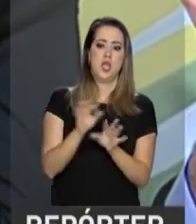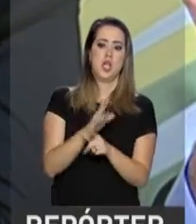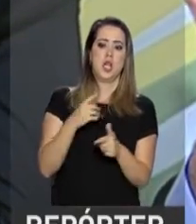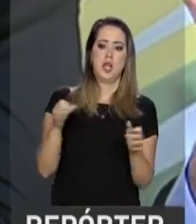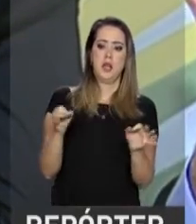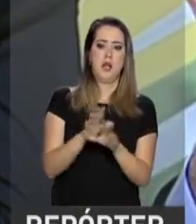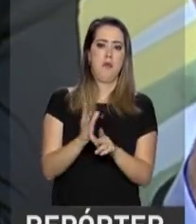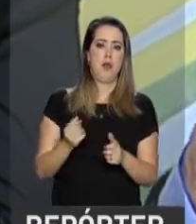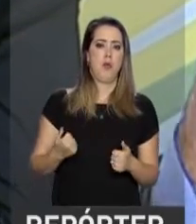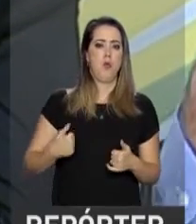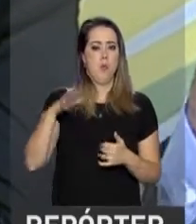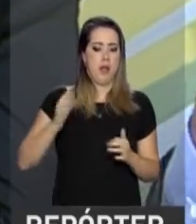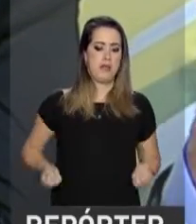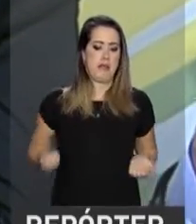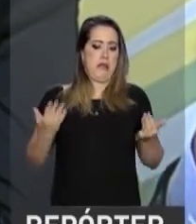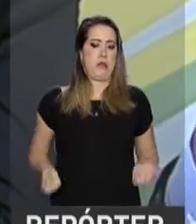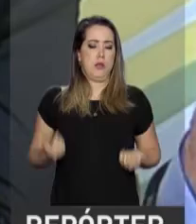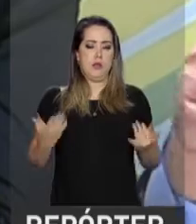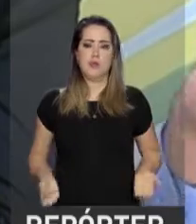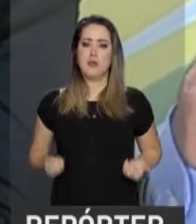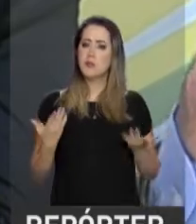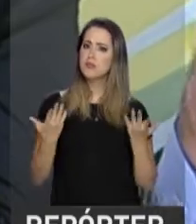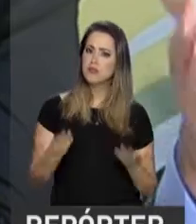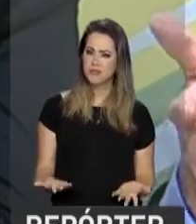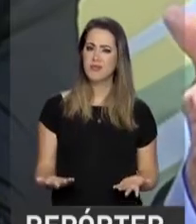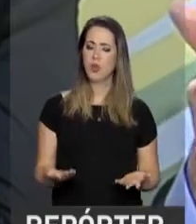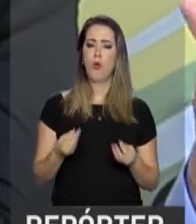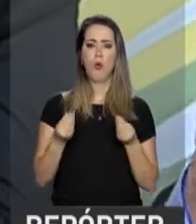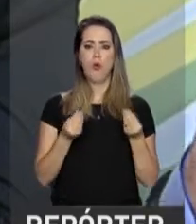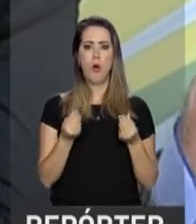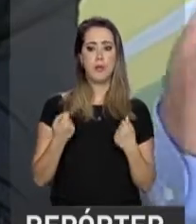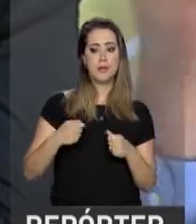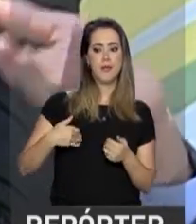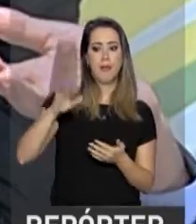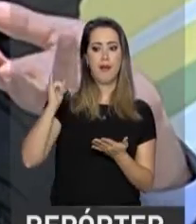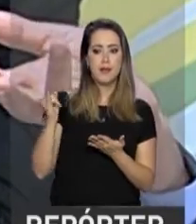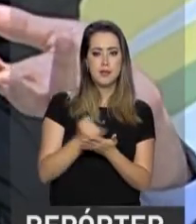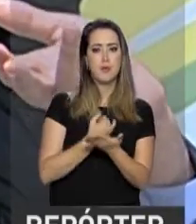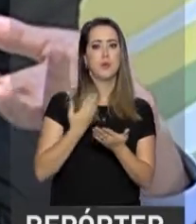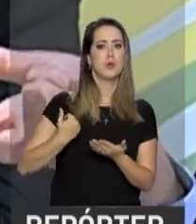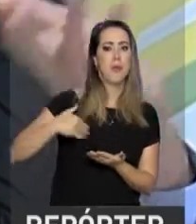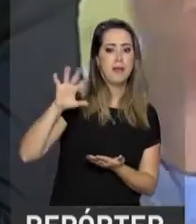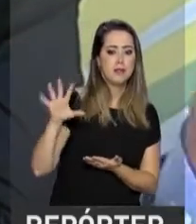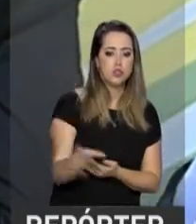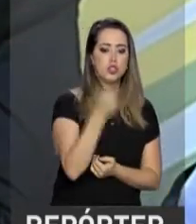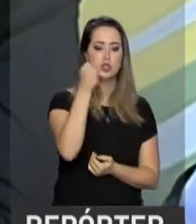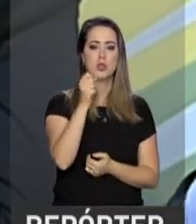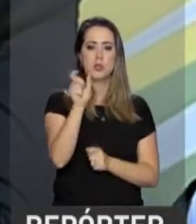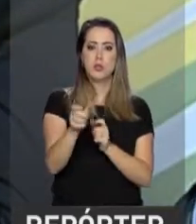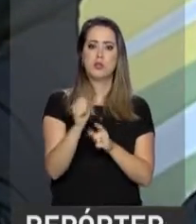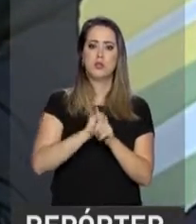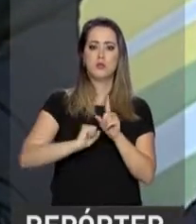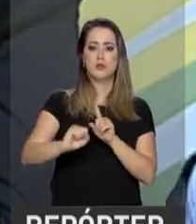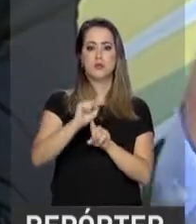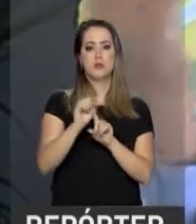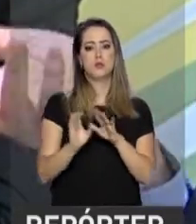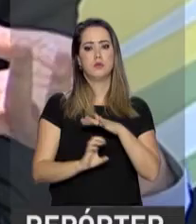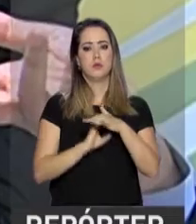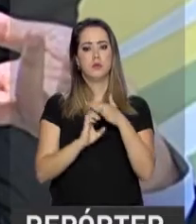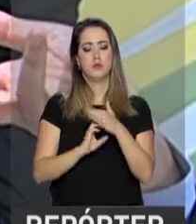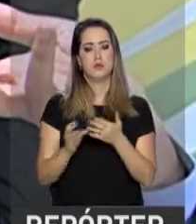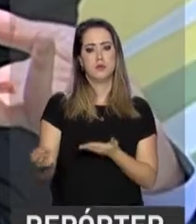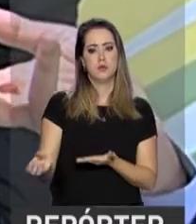mais gasto público então pra ter mais gastos públicos e tem que ter mais imposto e você está tirando mais dinheiro da sociedade e setor privado